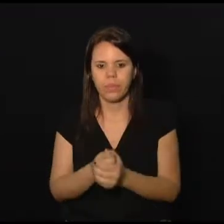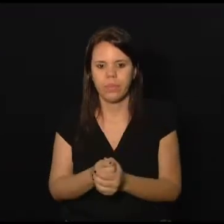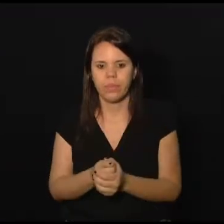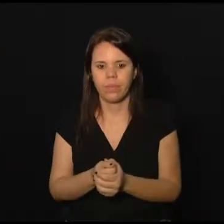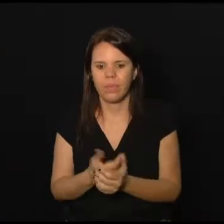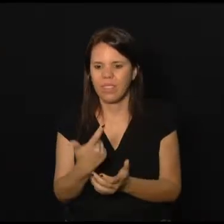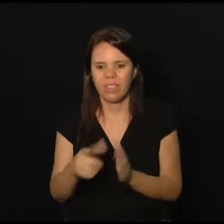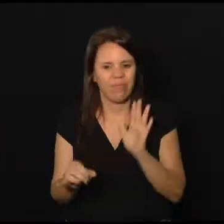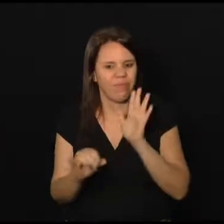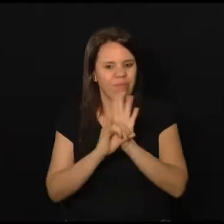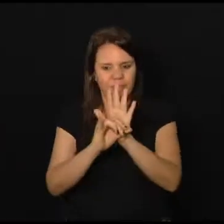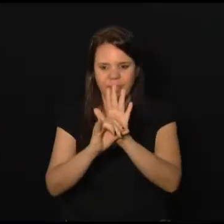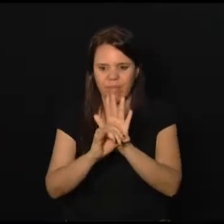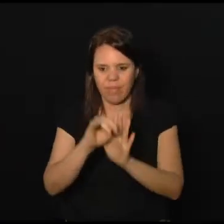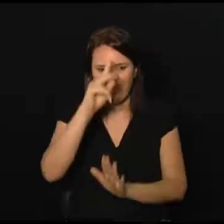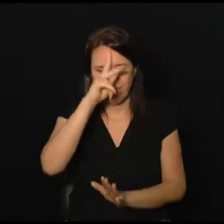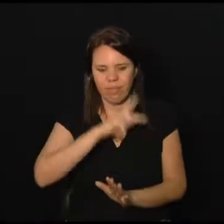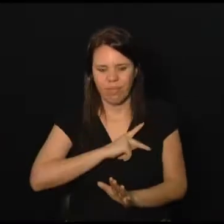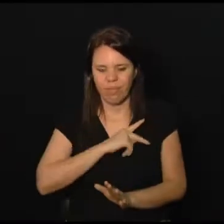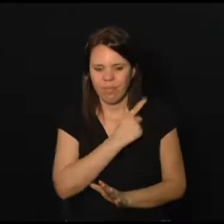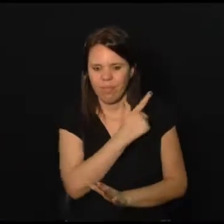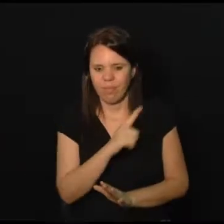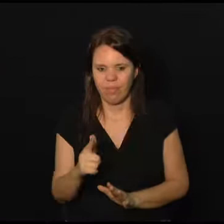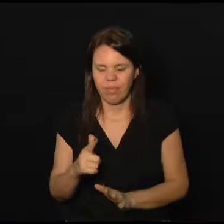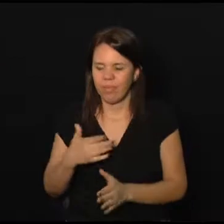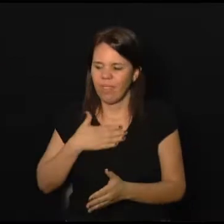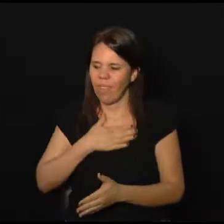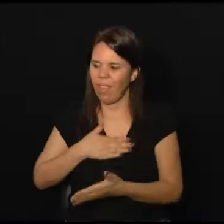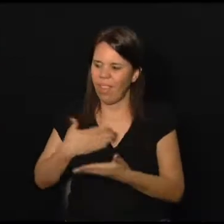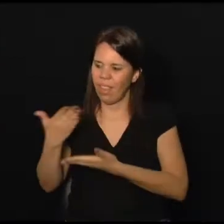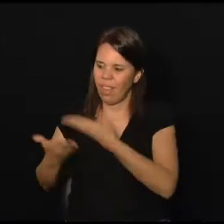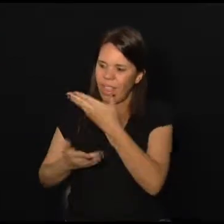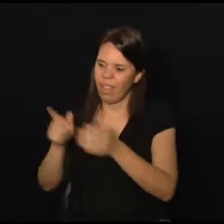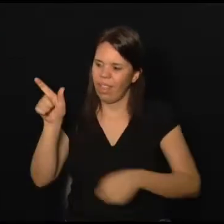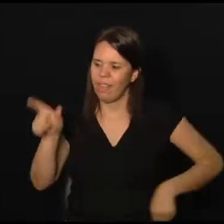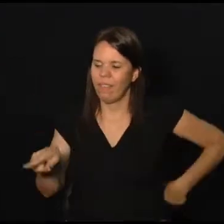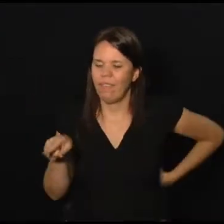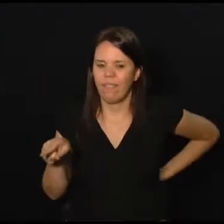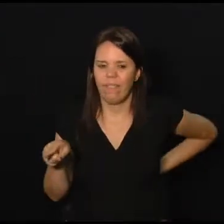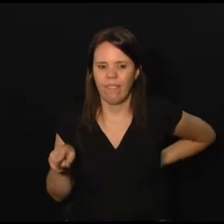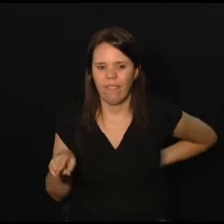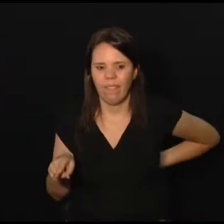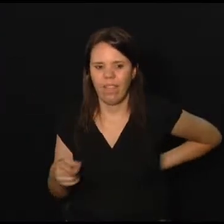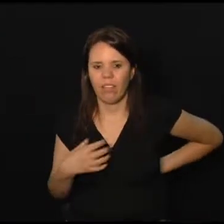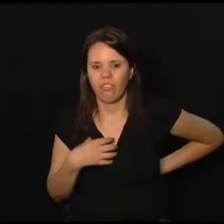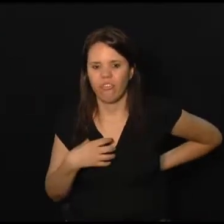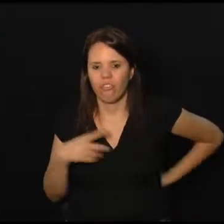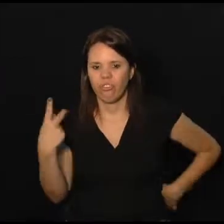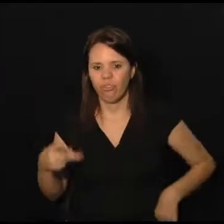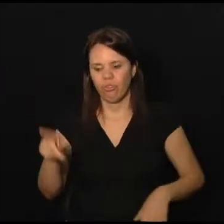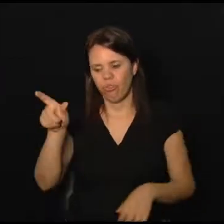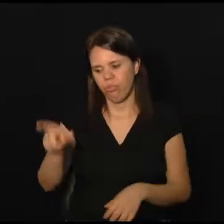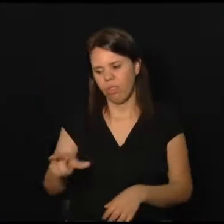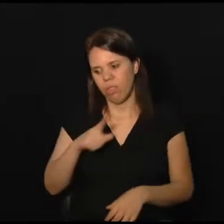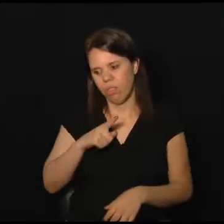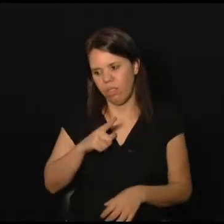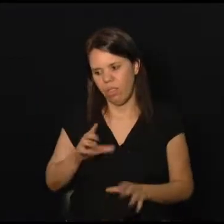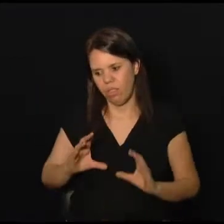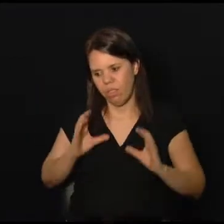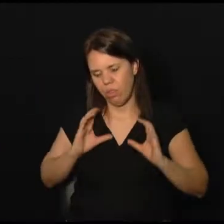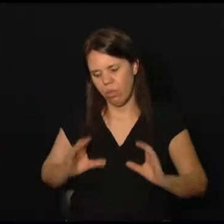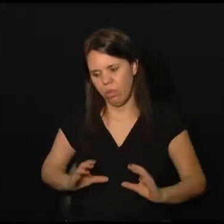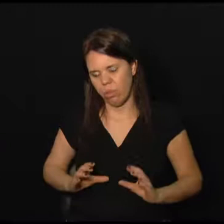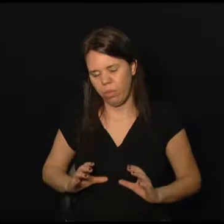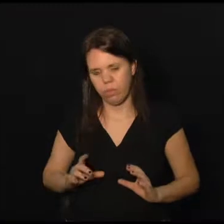sua identidade para agradar o próximo. Então, a forma dele ter essa troca